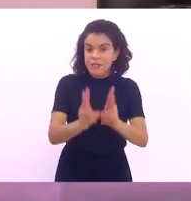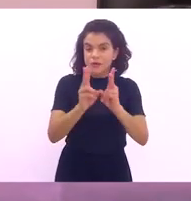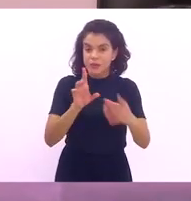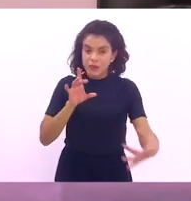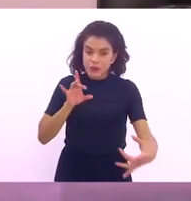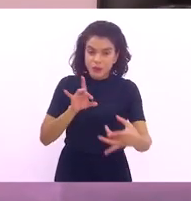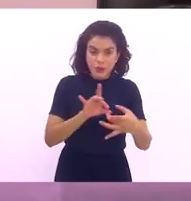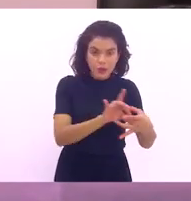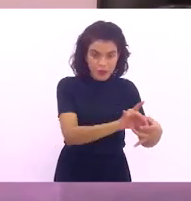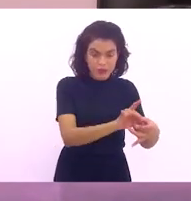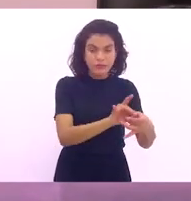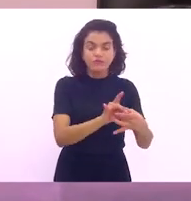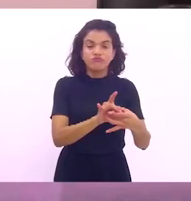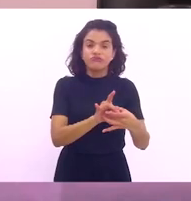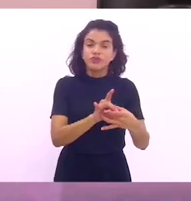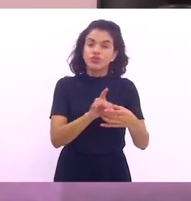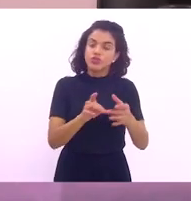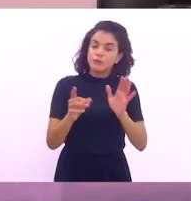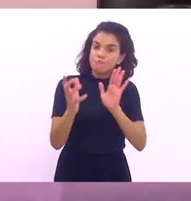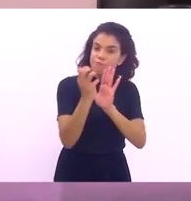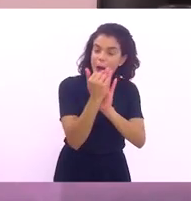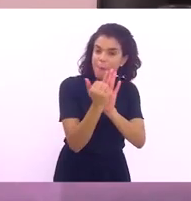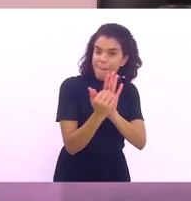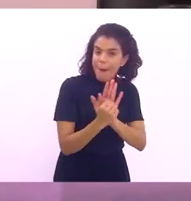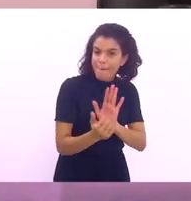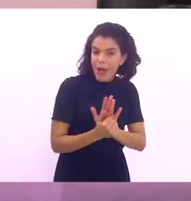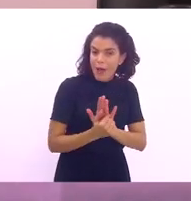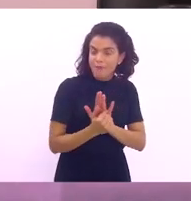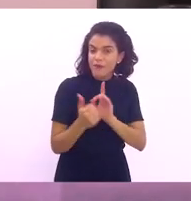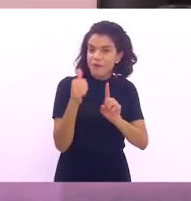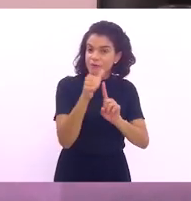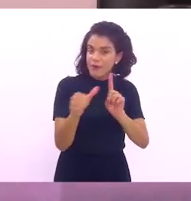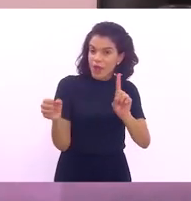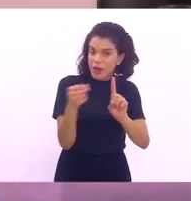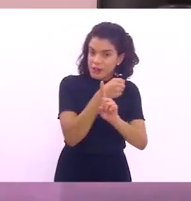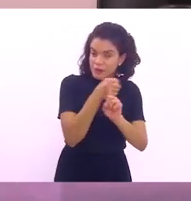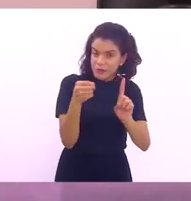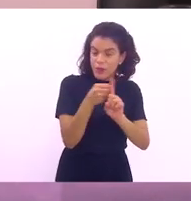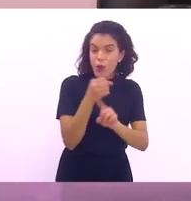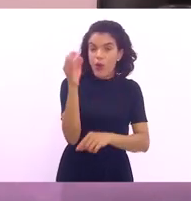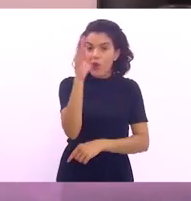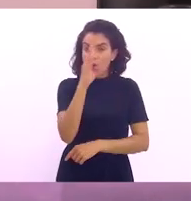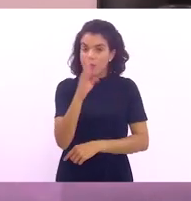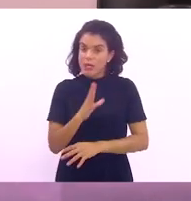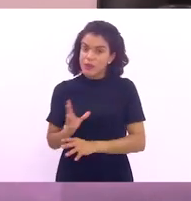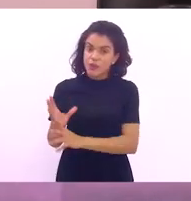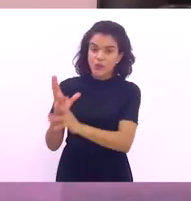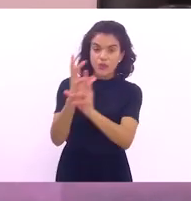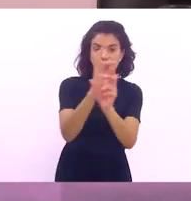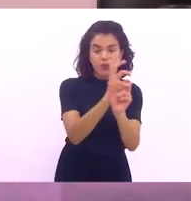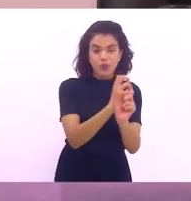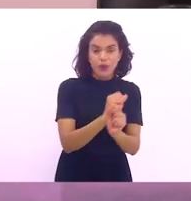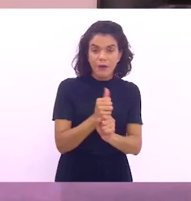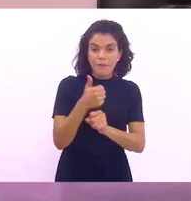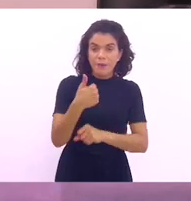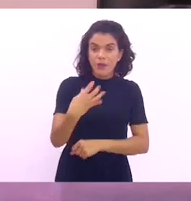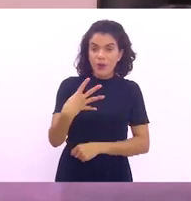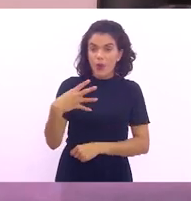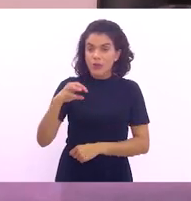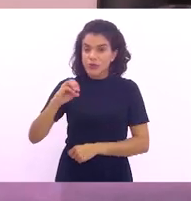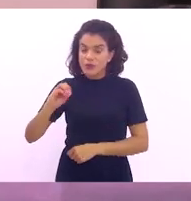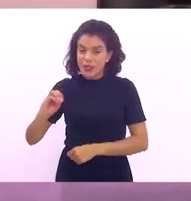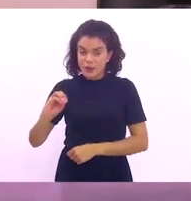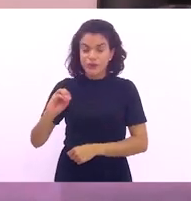de subnotificação dos casos de violência contra mulher o Brasil teve 1.400 feminicídios